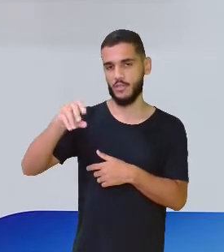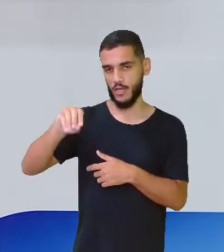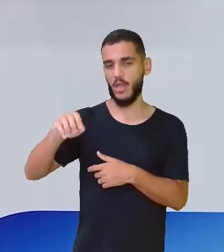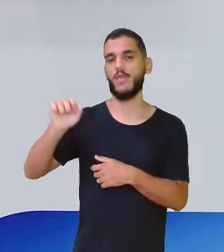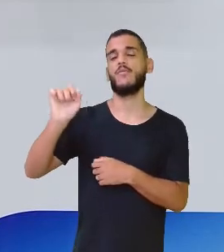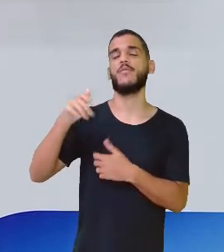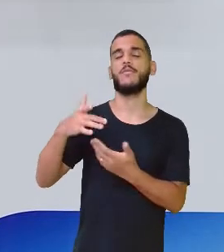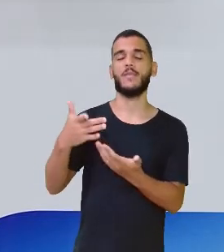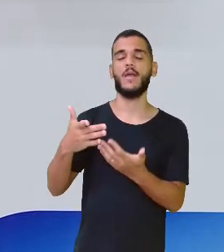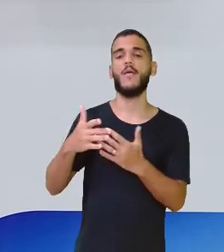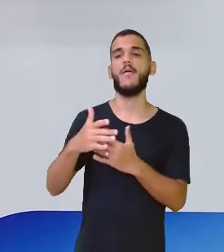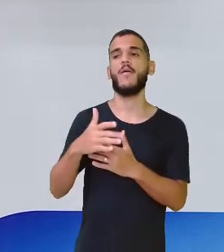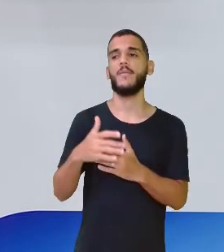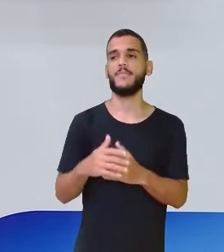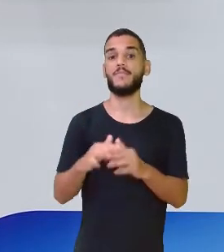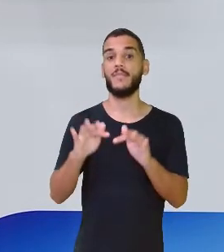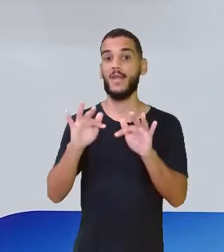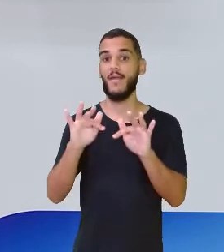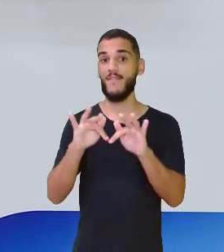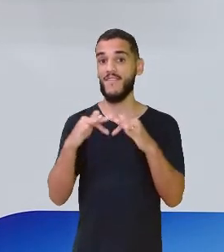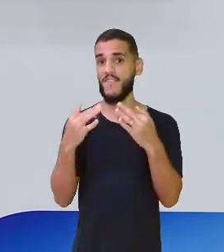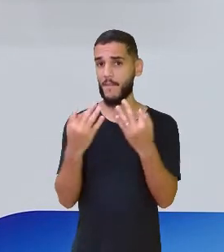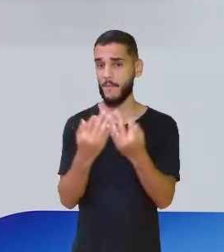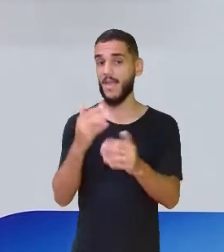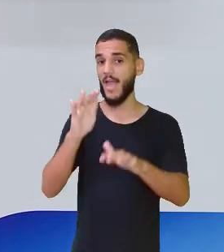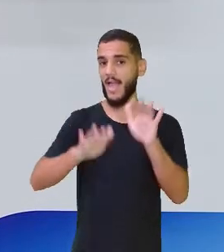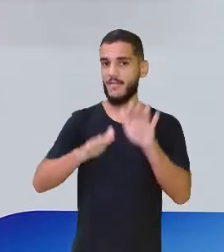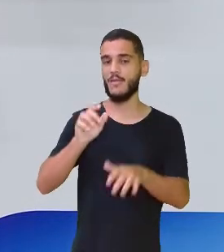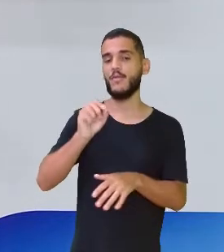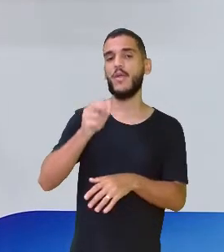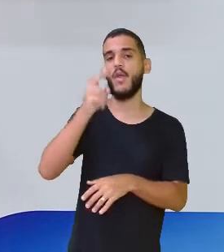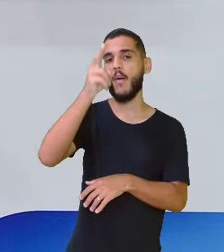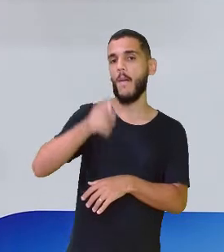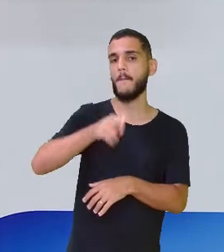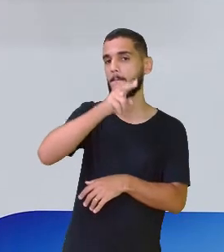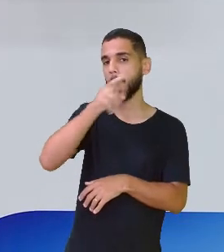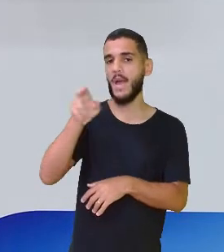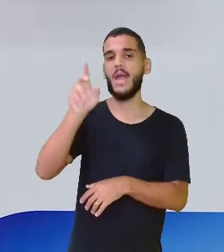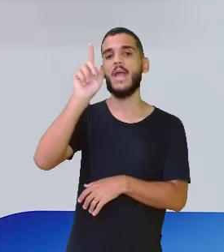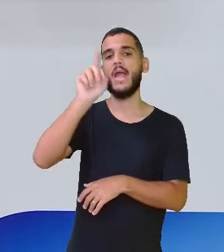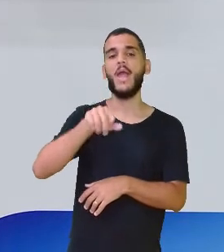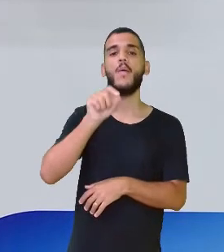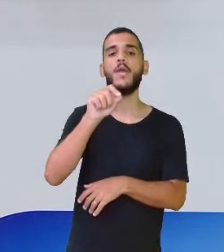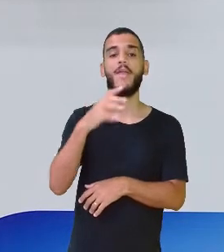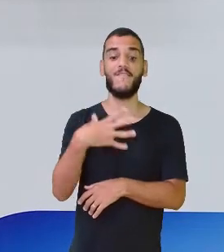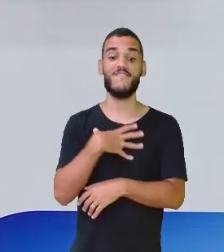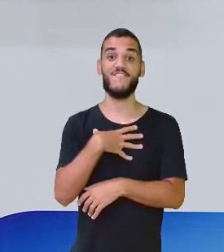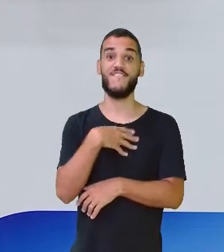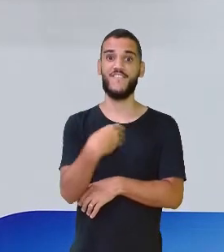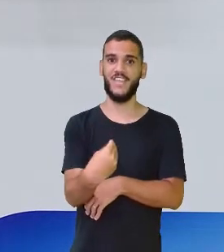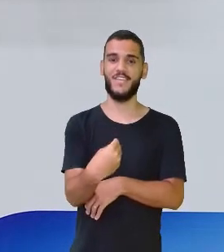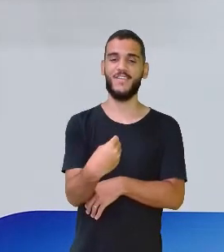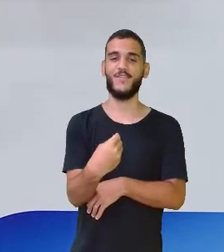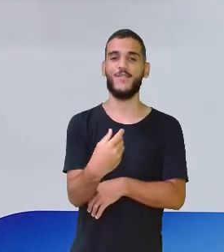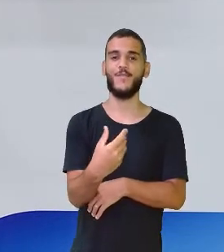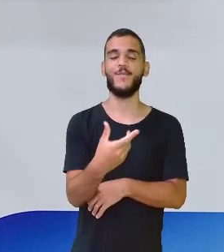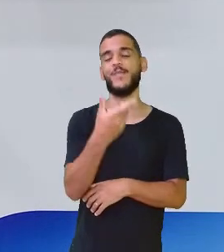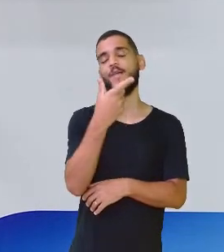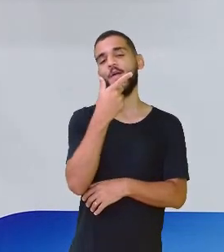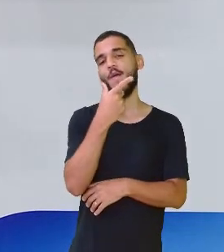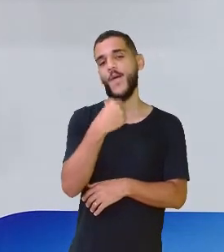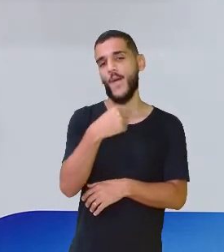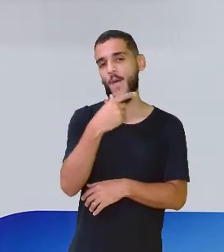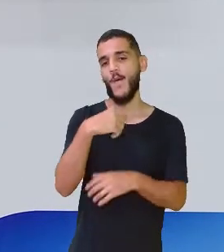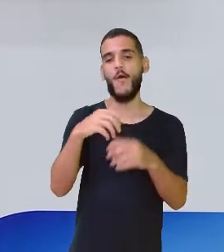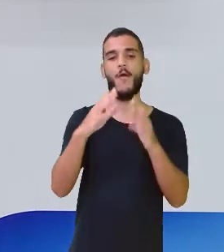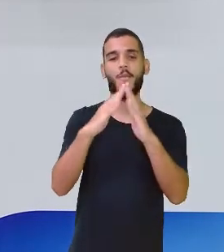famílias, né, os padres eram um dos filhos, né, do senhor de engenho, porque pela estrutura colonial,